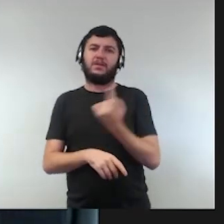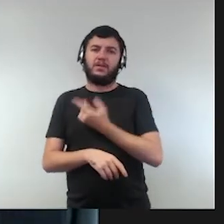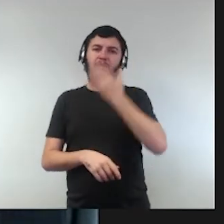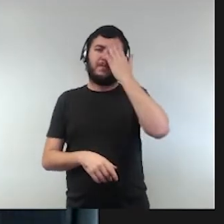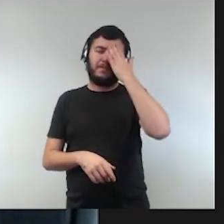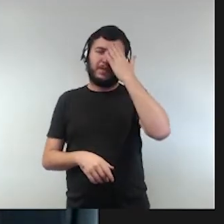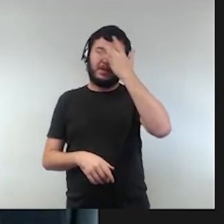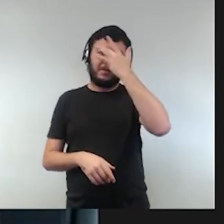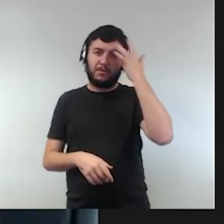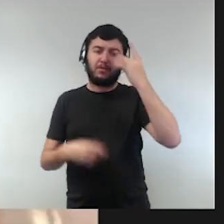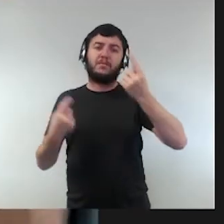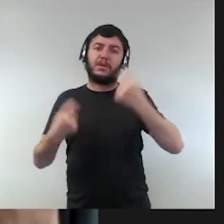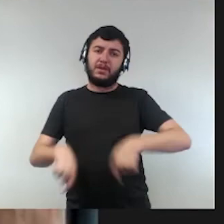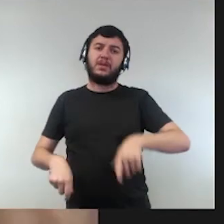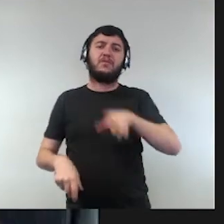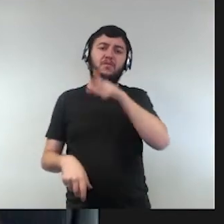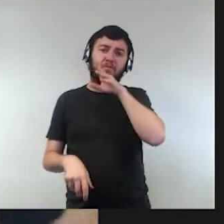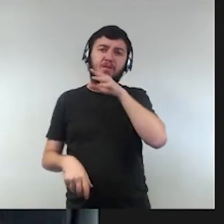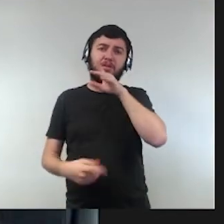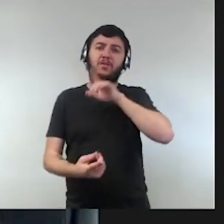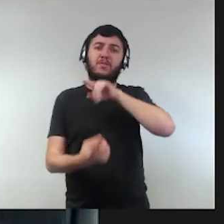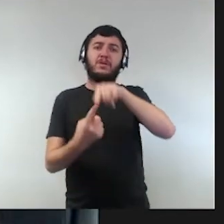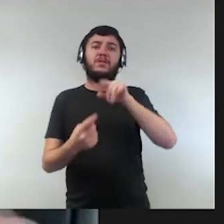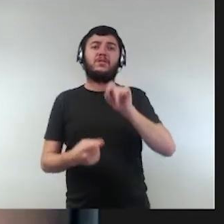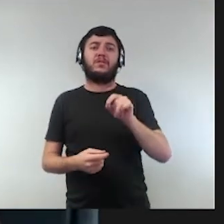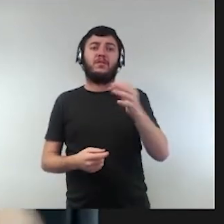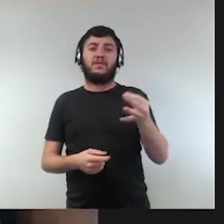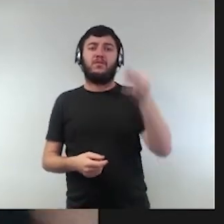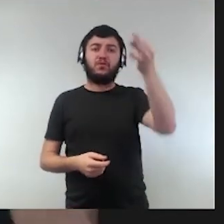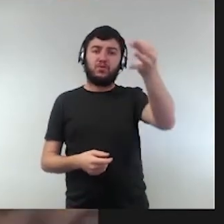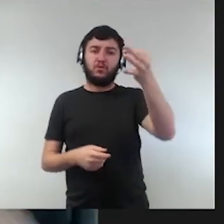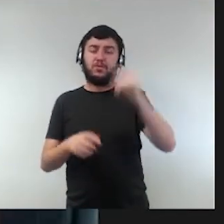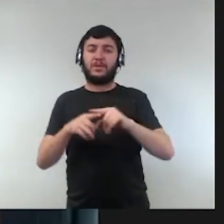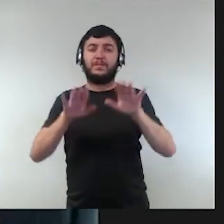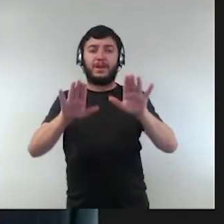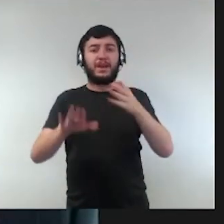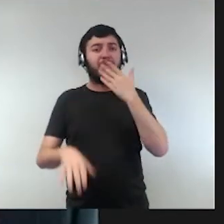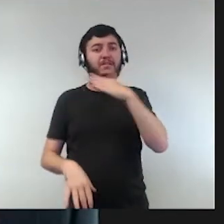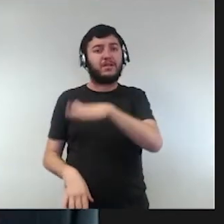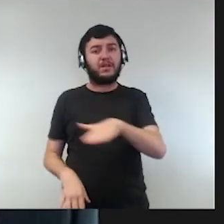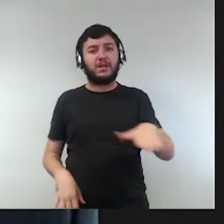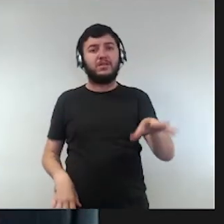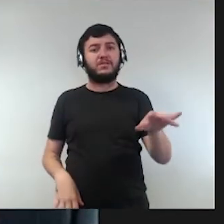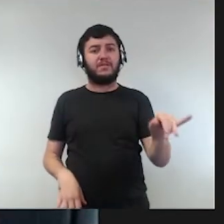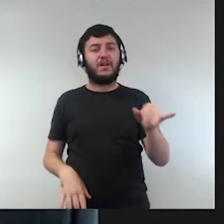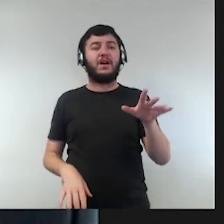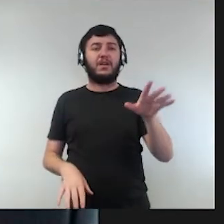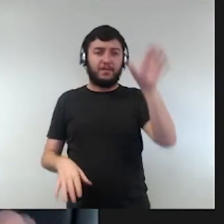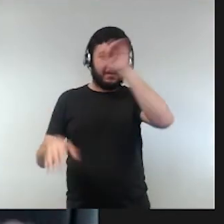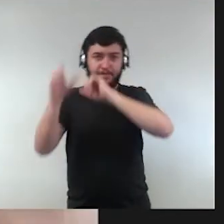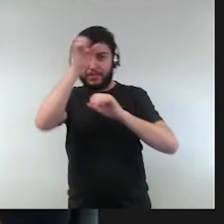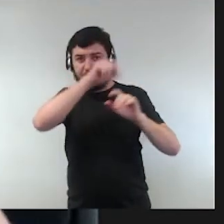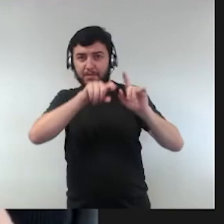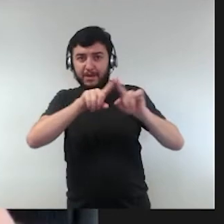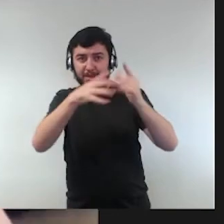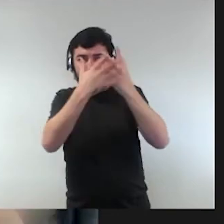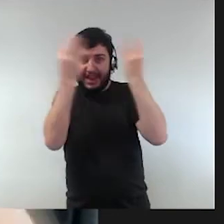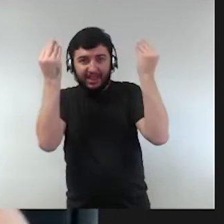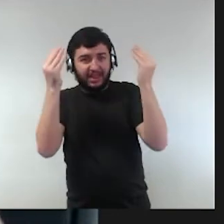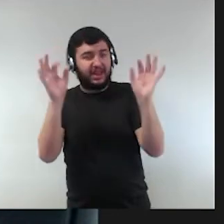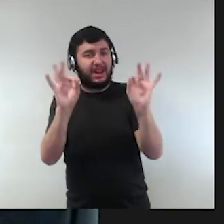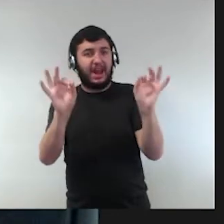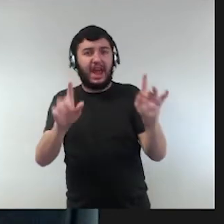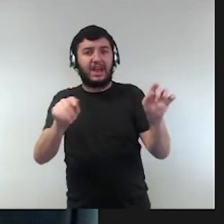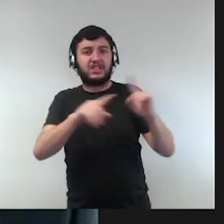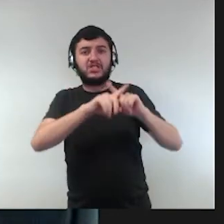o conhecimento futuro. Conhecimento esse que a criança tem, que jamais vai esquecer em sua vida, porque lidou diretamente